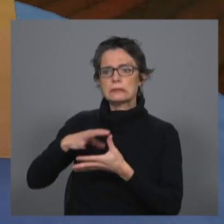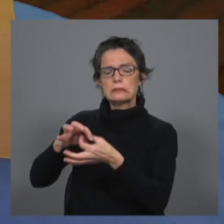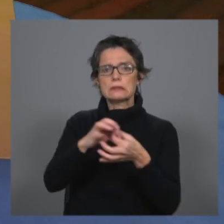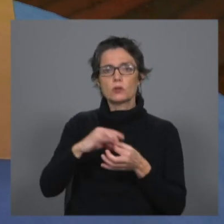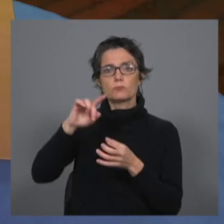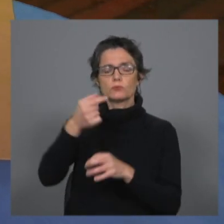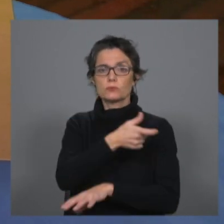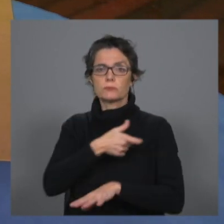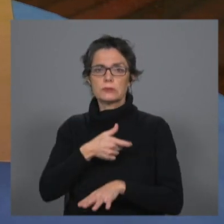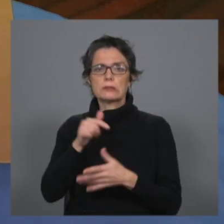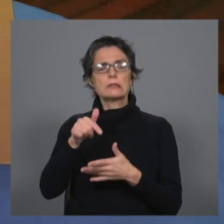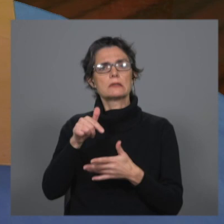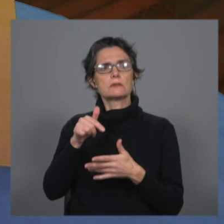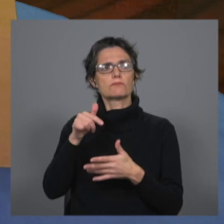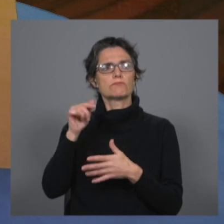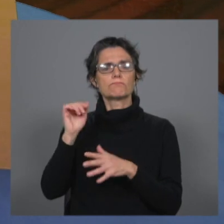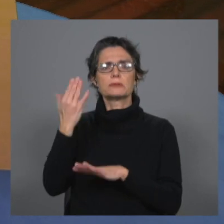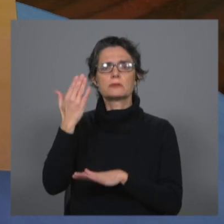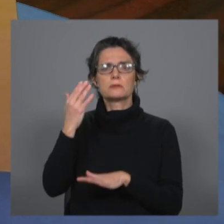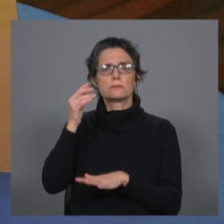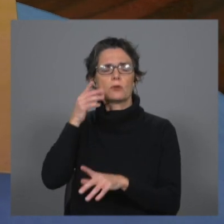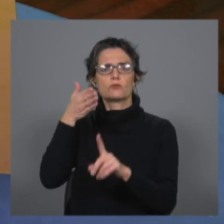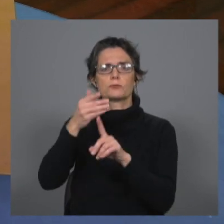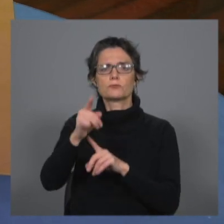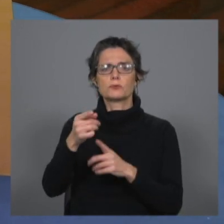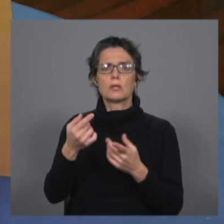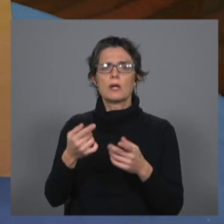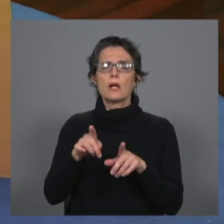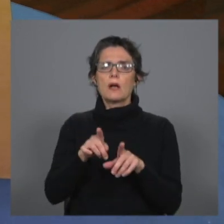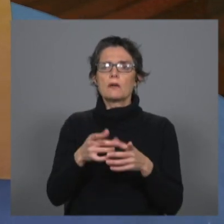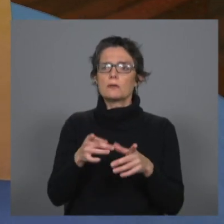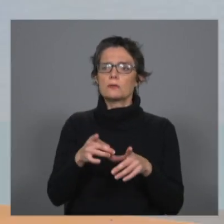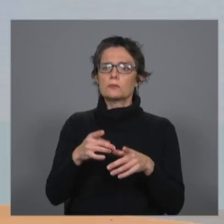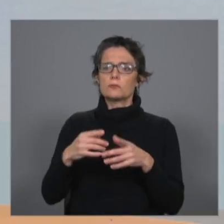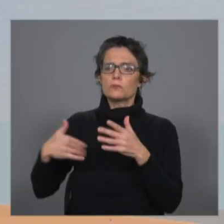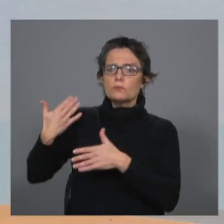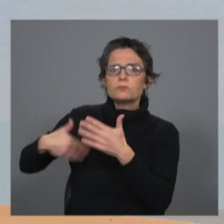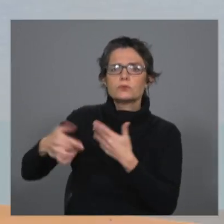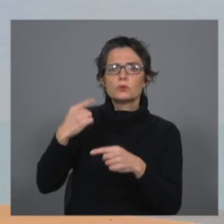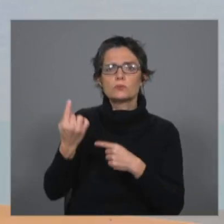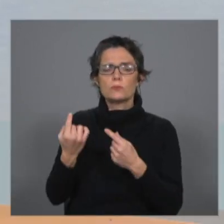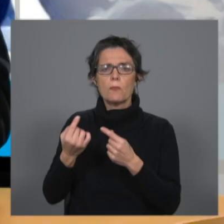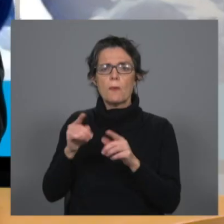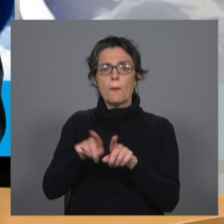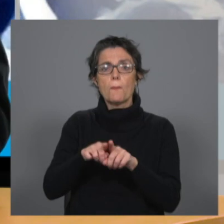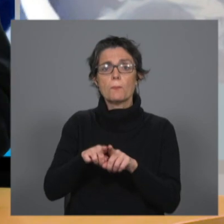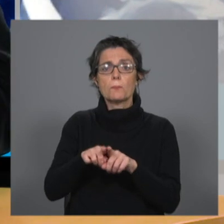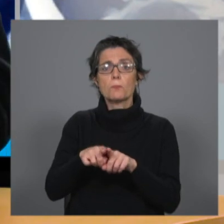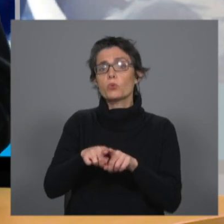continuidade de certas políticas. O Presidente do Conselho retira Europeu protagonismo? não retira